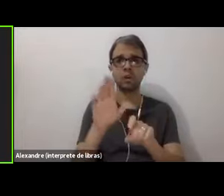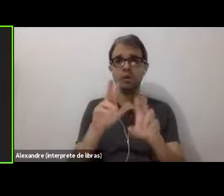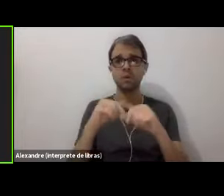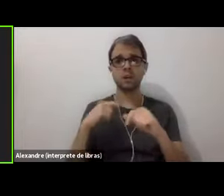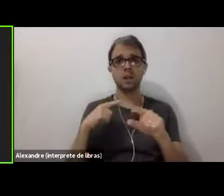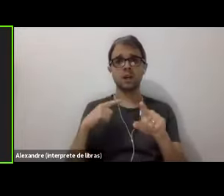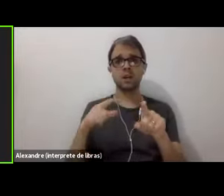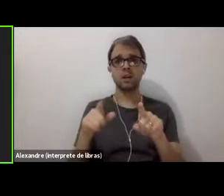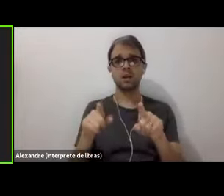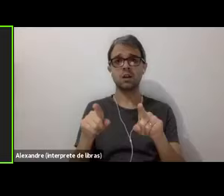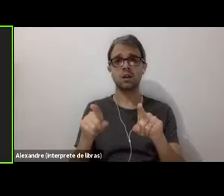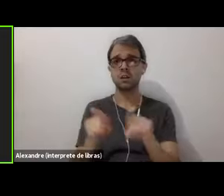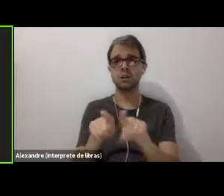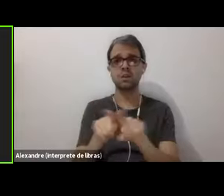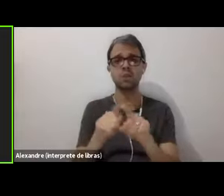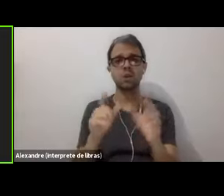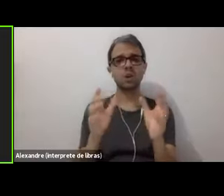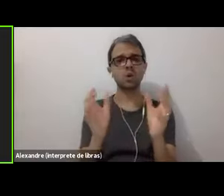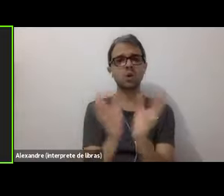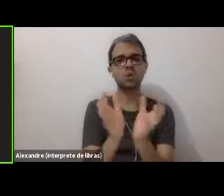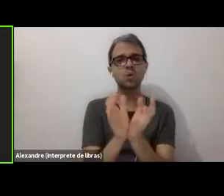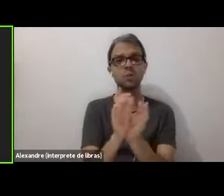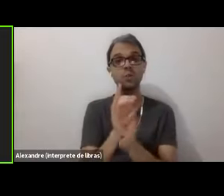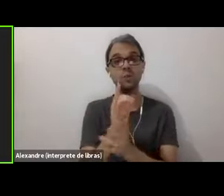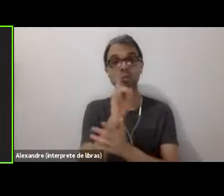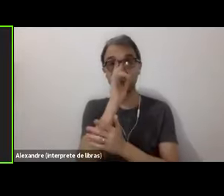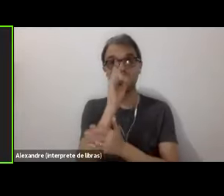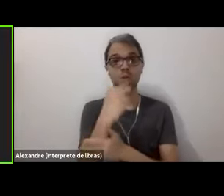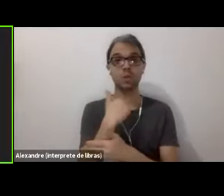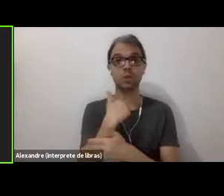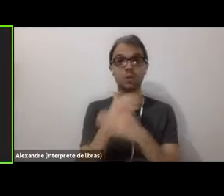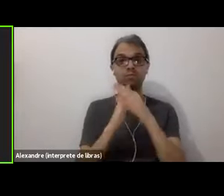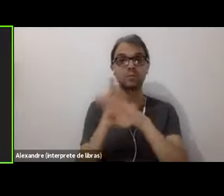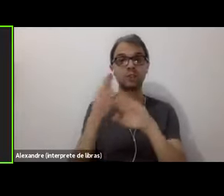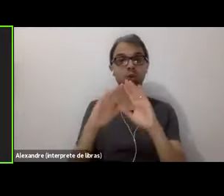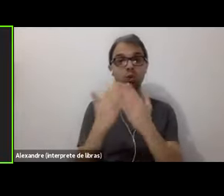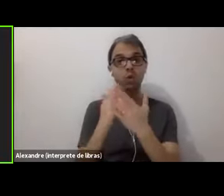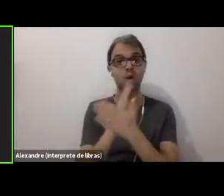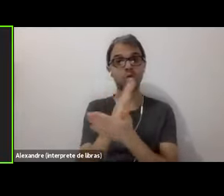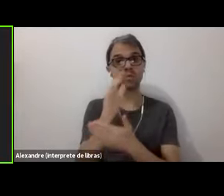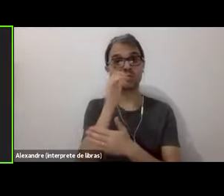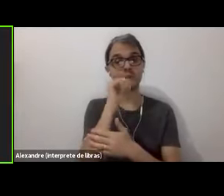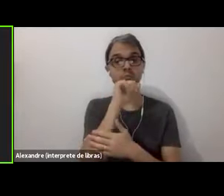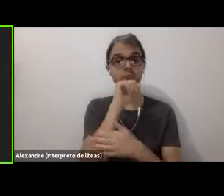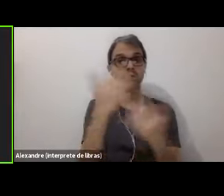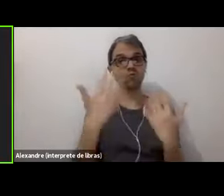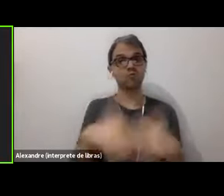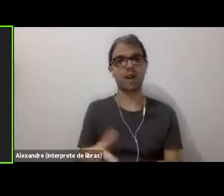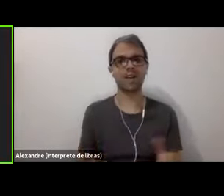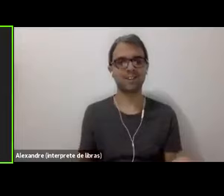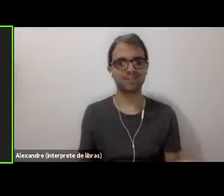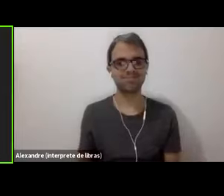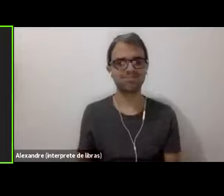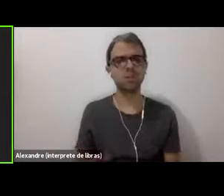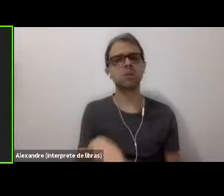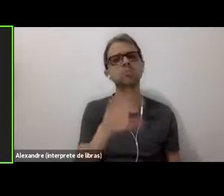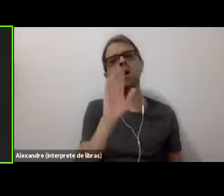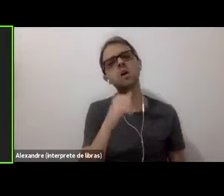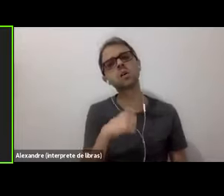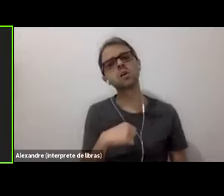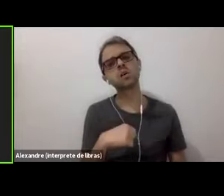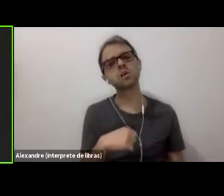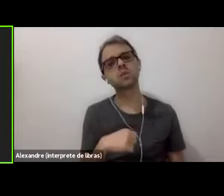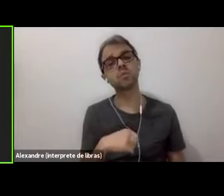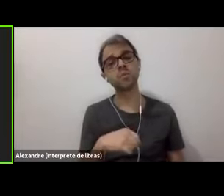pode intervir. Mas será que a gestão escolar ela parou para perguntar para o professor o que ele acha disso, o que